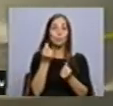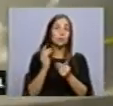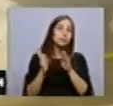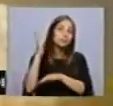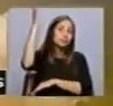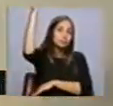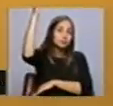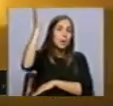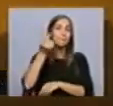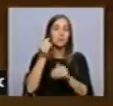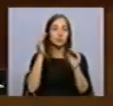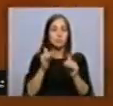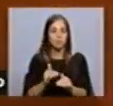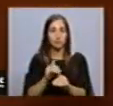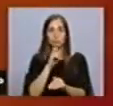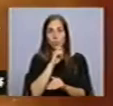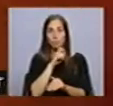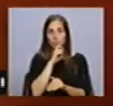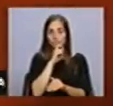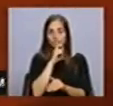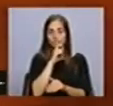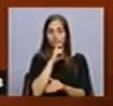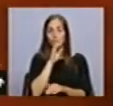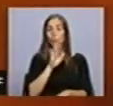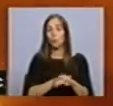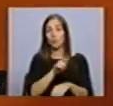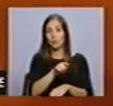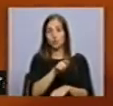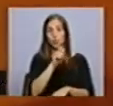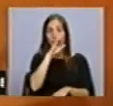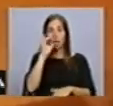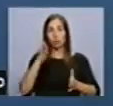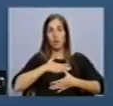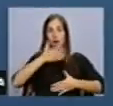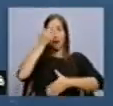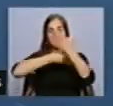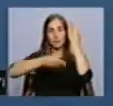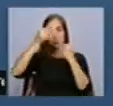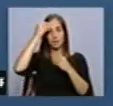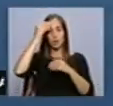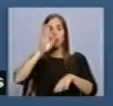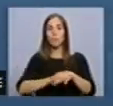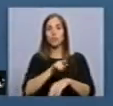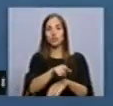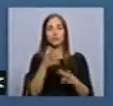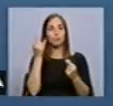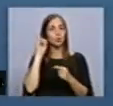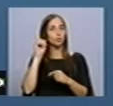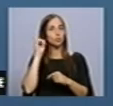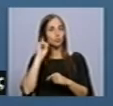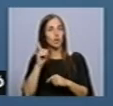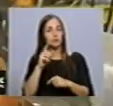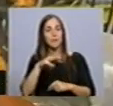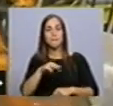fator de 100. E, portanto, é com os erros que nós aprendemos e por isso é que é tão precioso também Elon Musk e a SpaceX